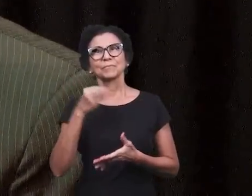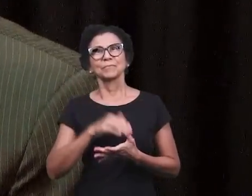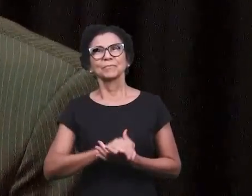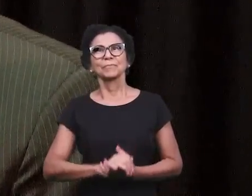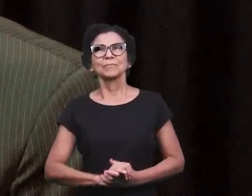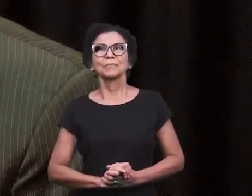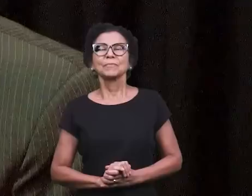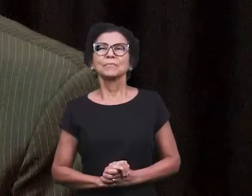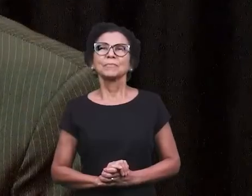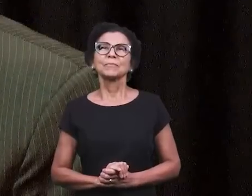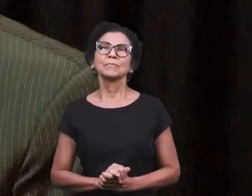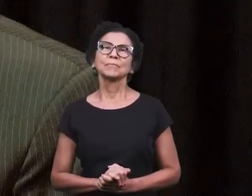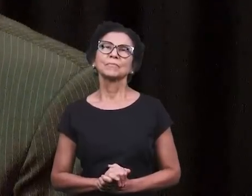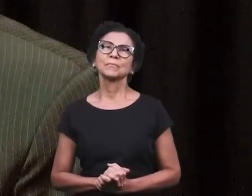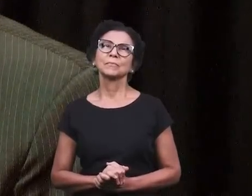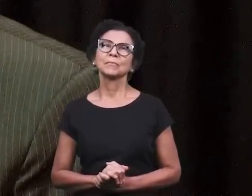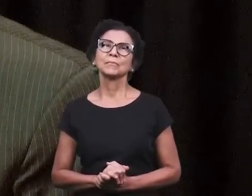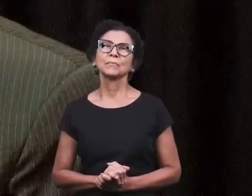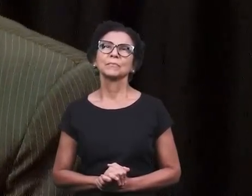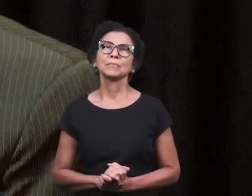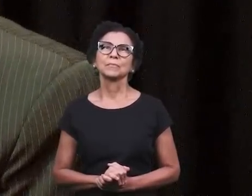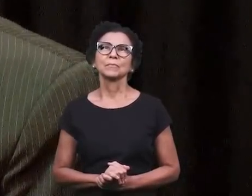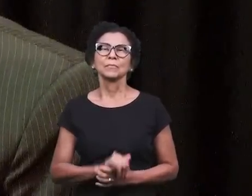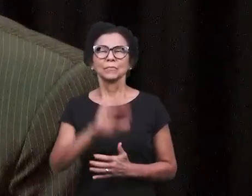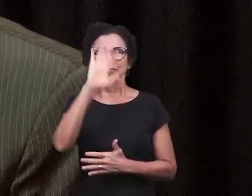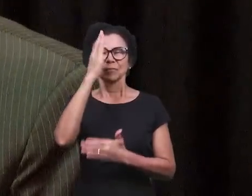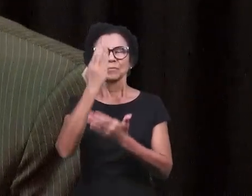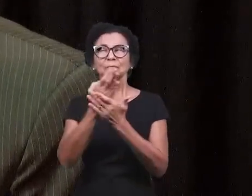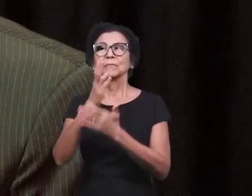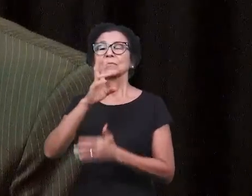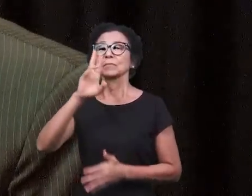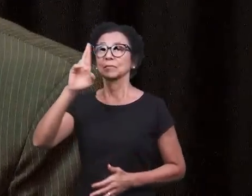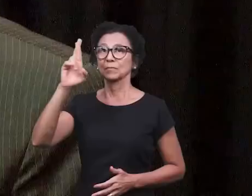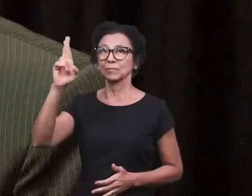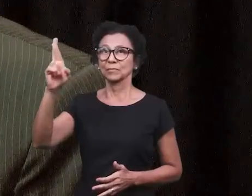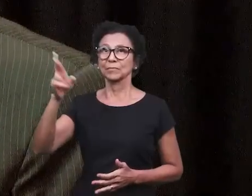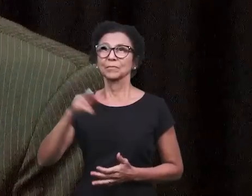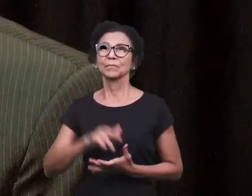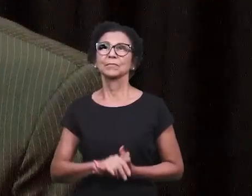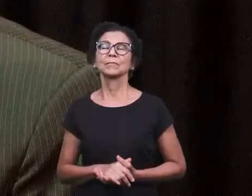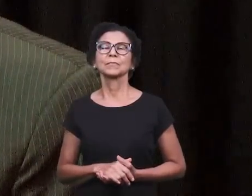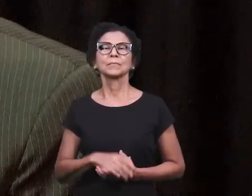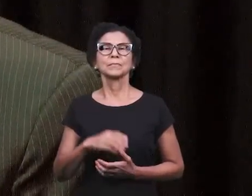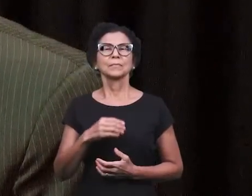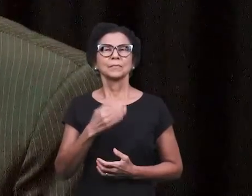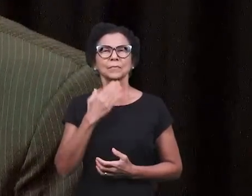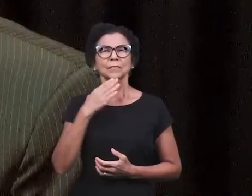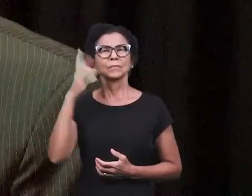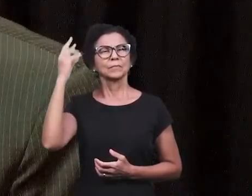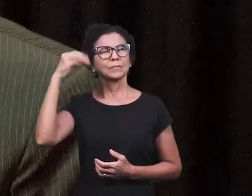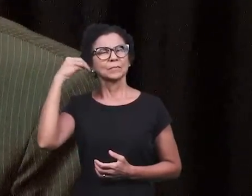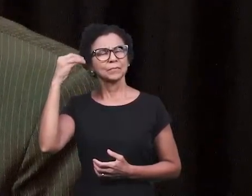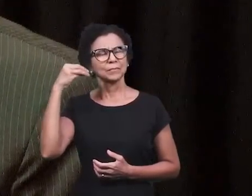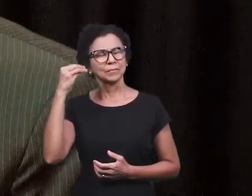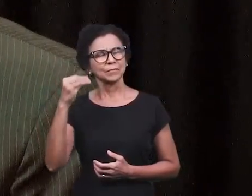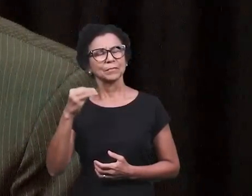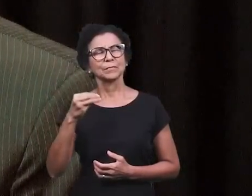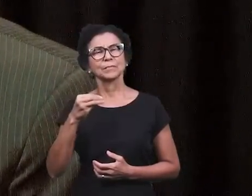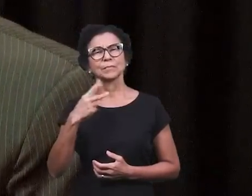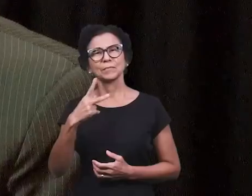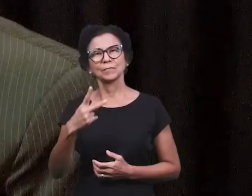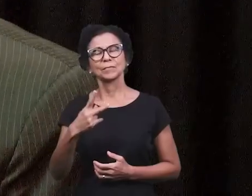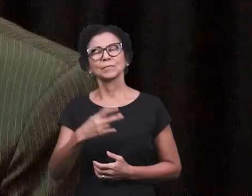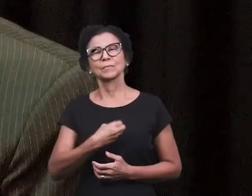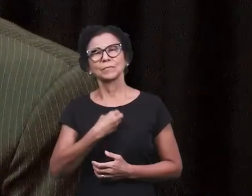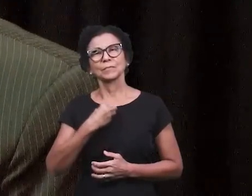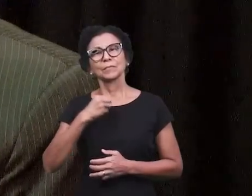falando diretamente com os nossos espectadores, né? Confie no Senhor, busque uma experiência com Deus em relação à sua vida profissional.